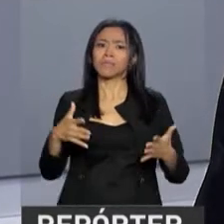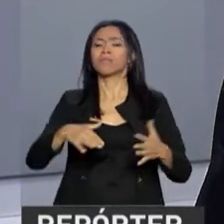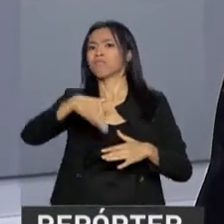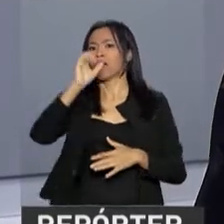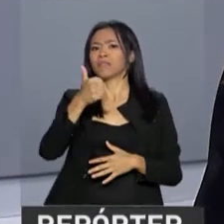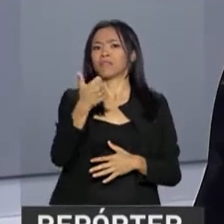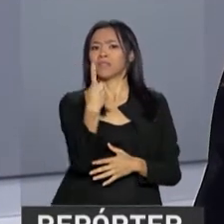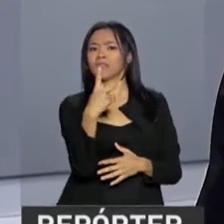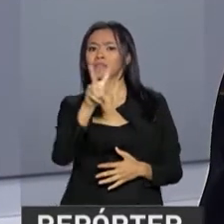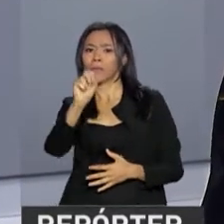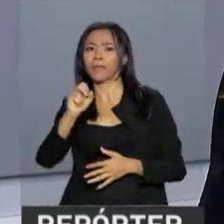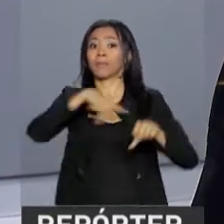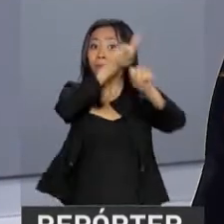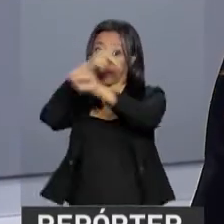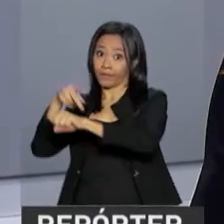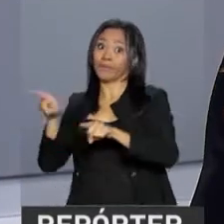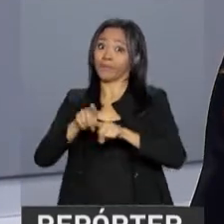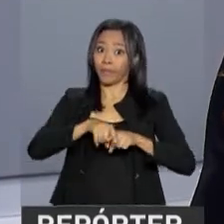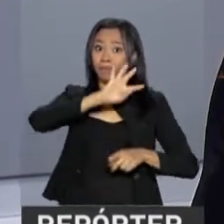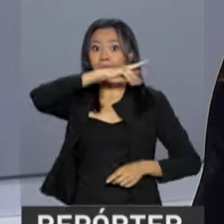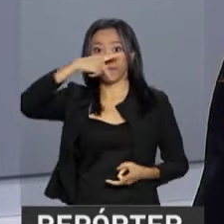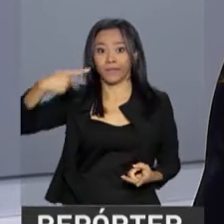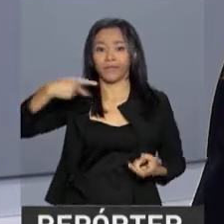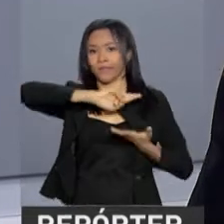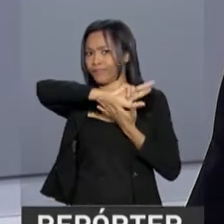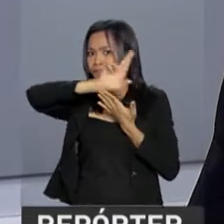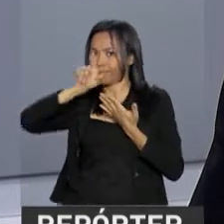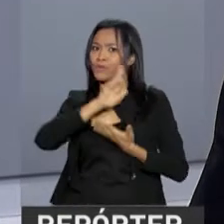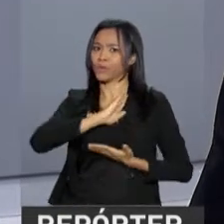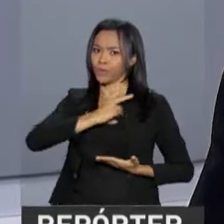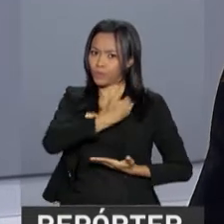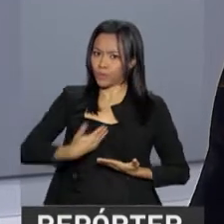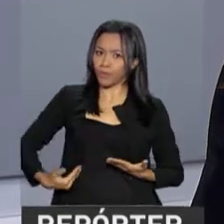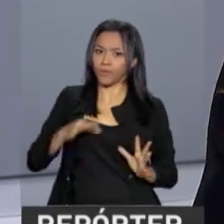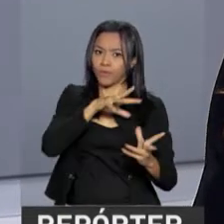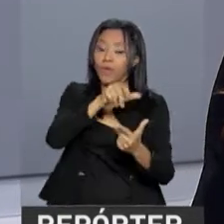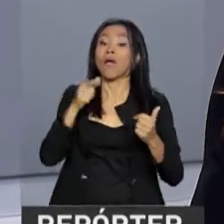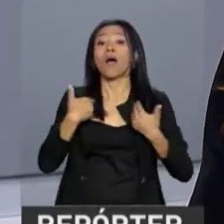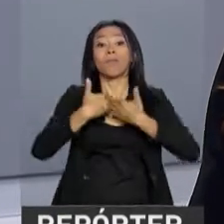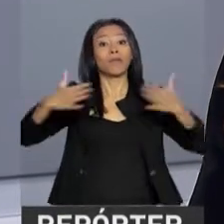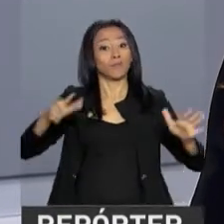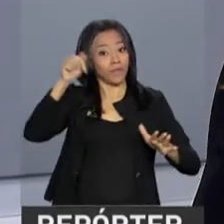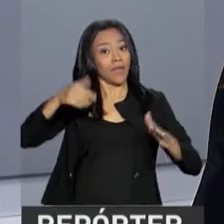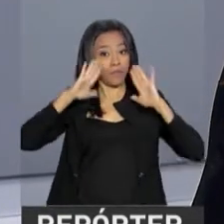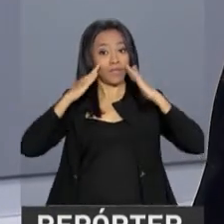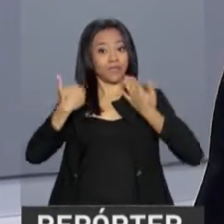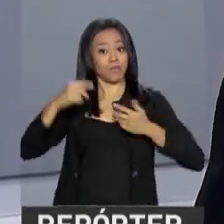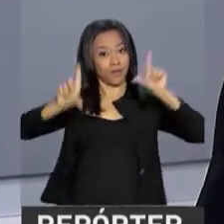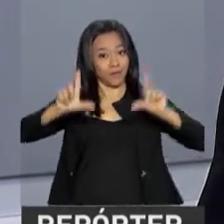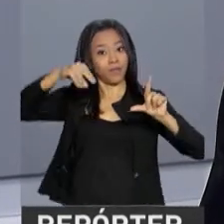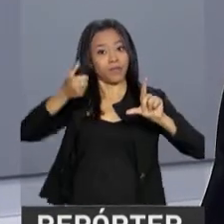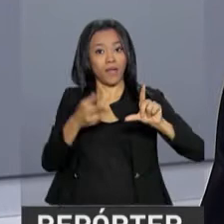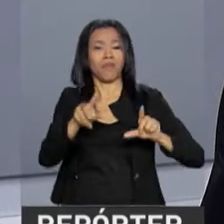da participação de chefes de estado e de governo a nbr transmitirá ao vivo a abertura do fórum mundial da água e você acompanha a cobertura